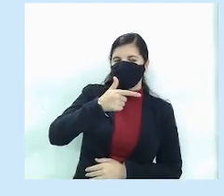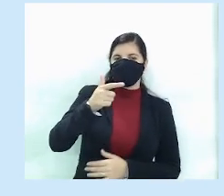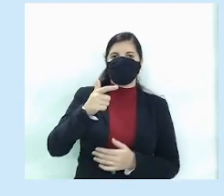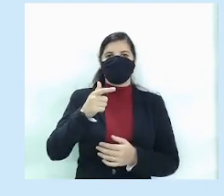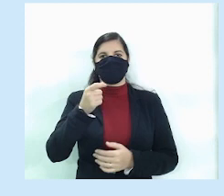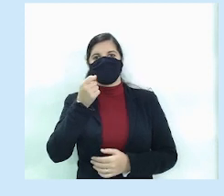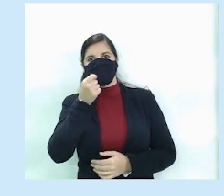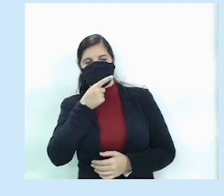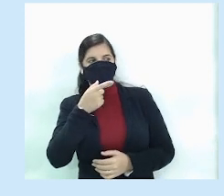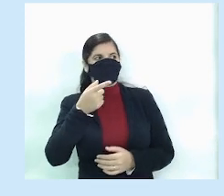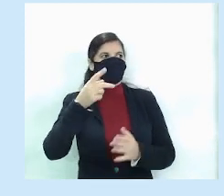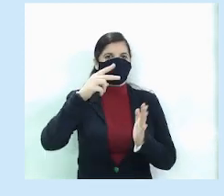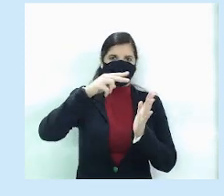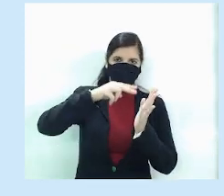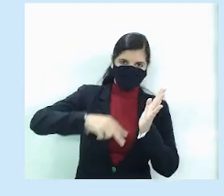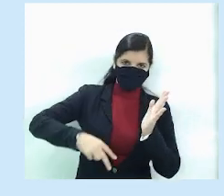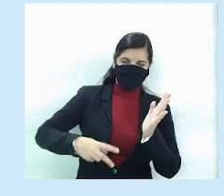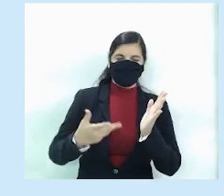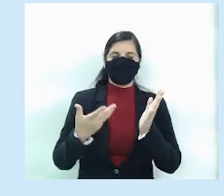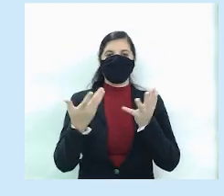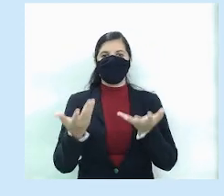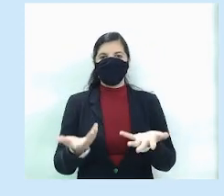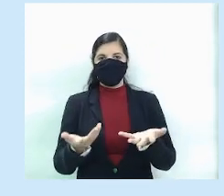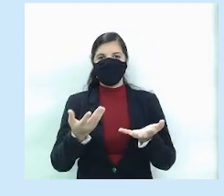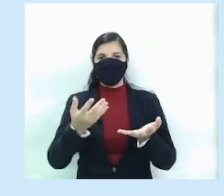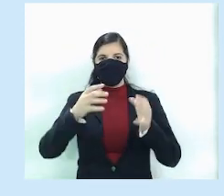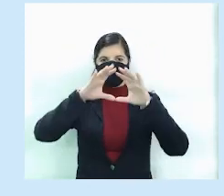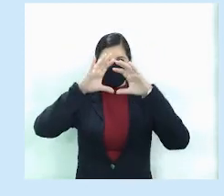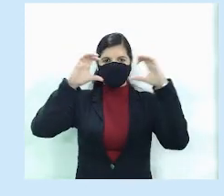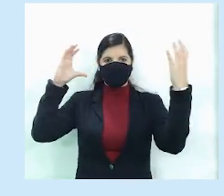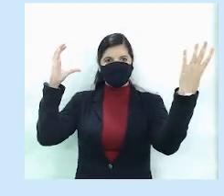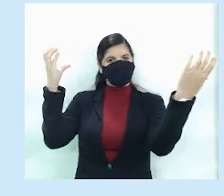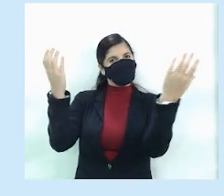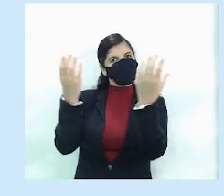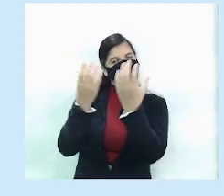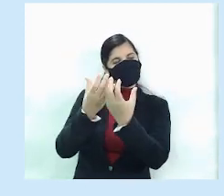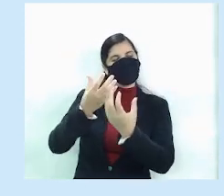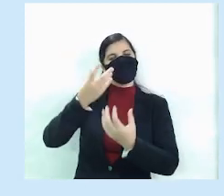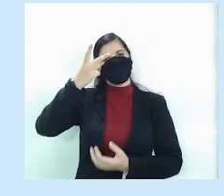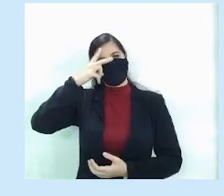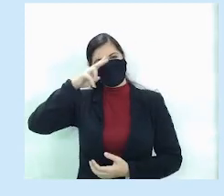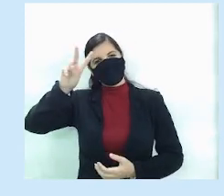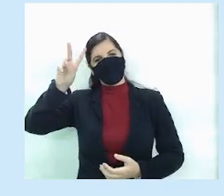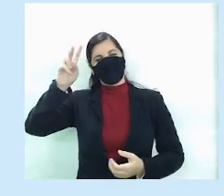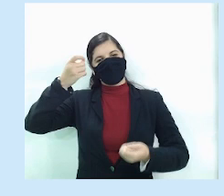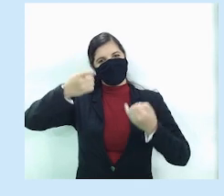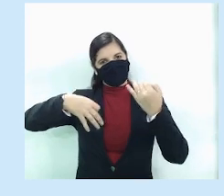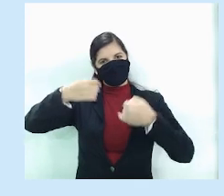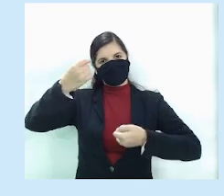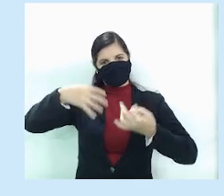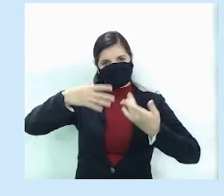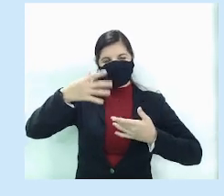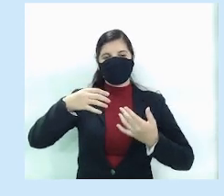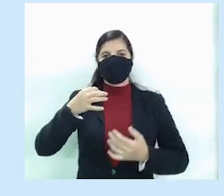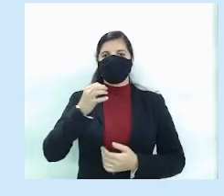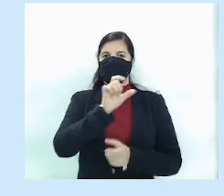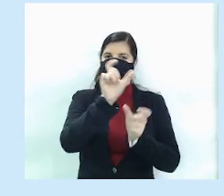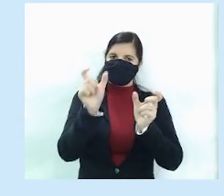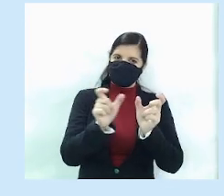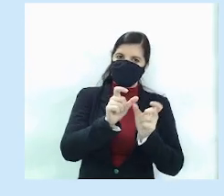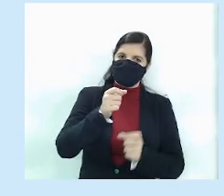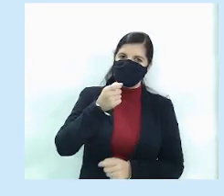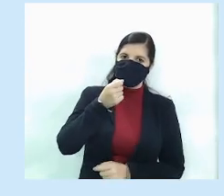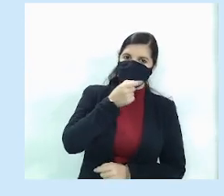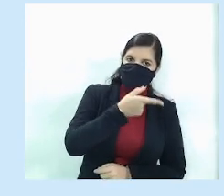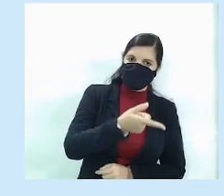alguma piada, já devem ter lido alguma tirinha, alguma história em quadrinhos, né? Que traz uma palavra